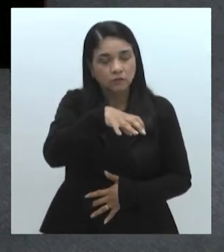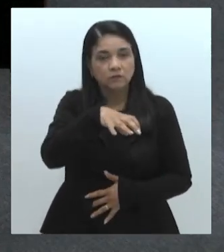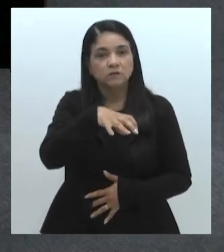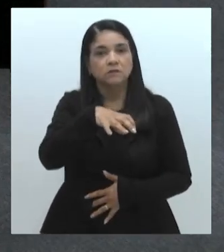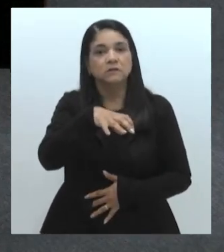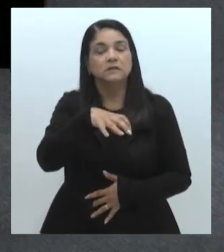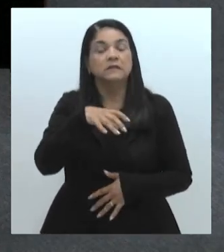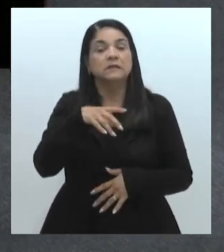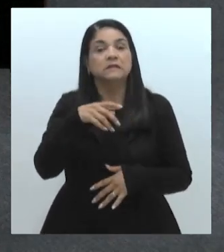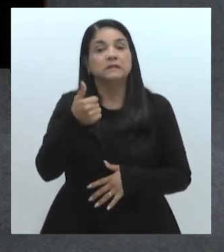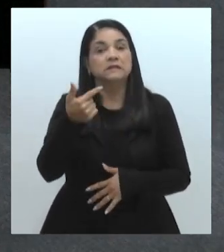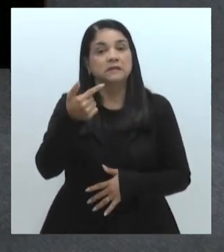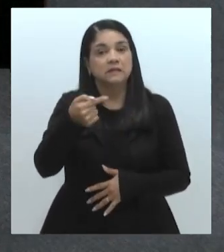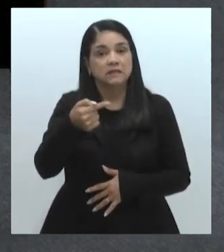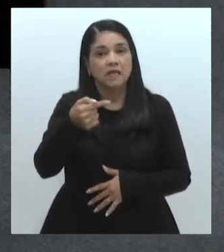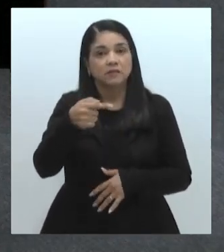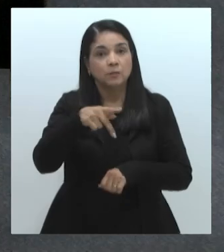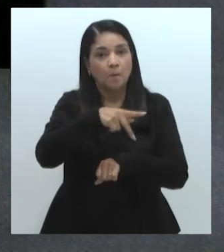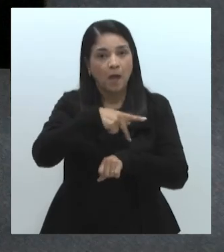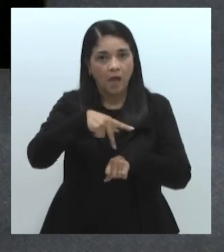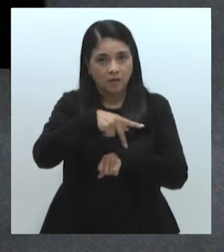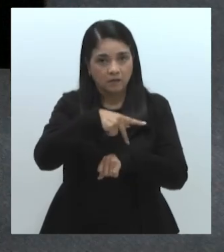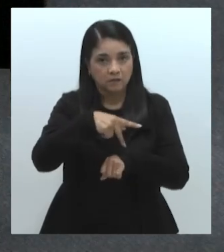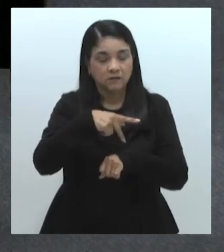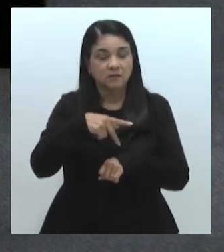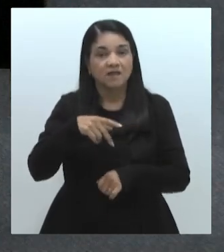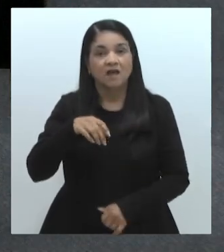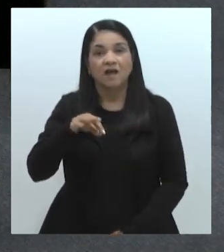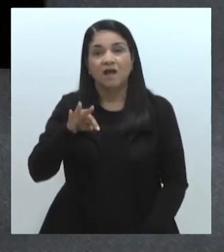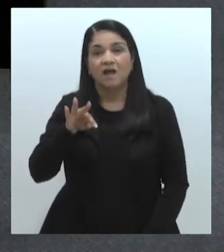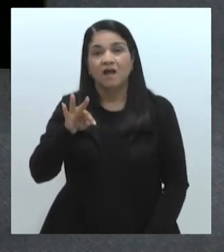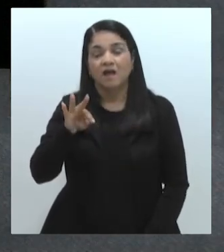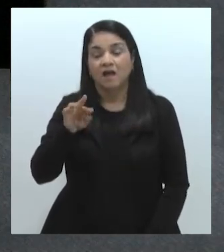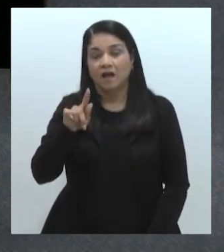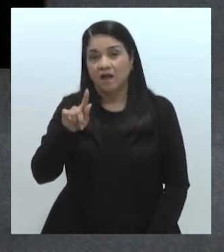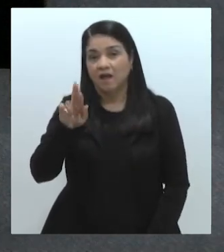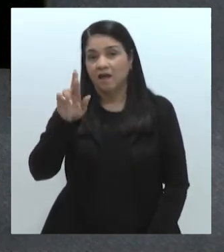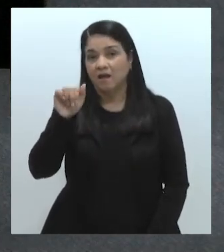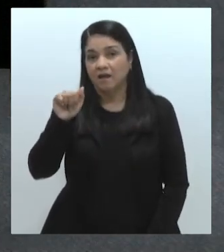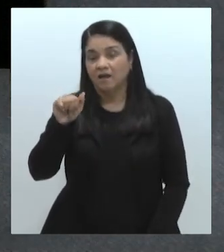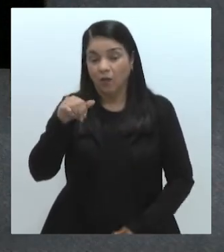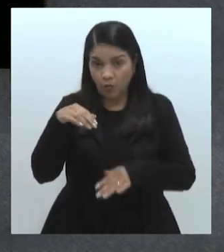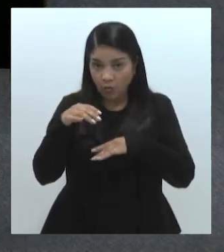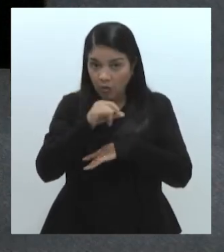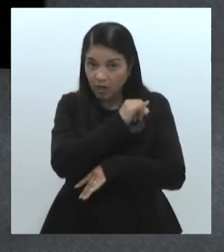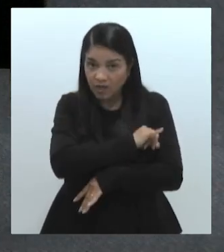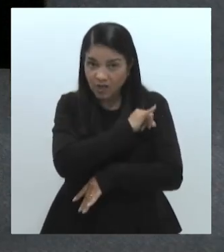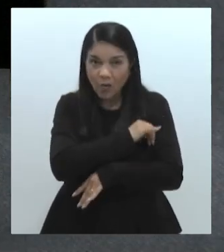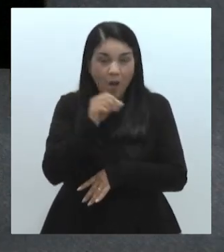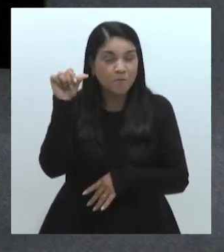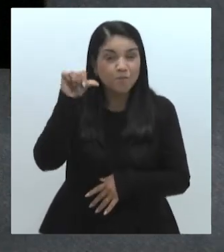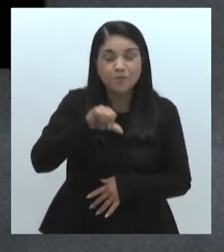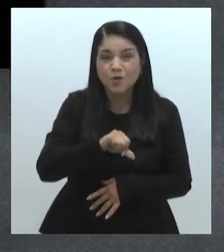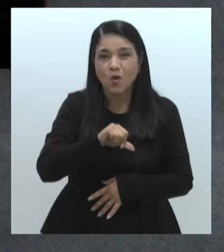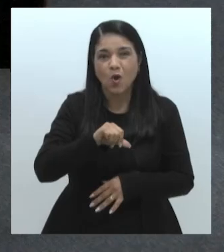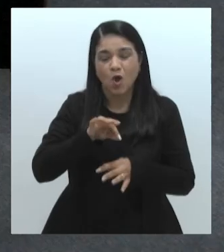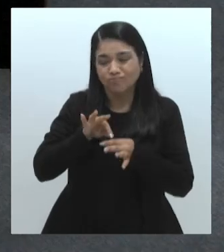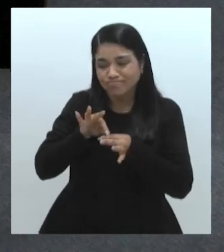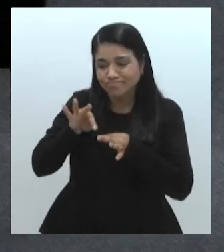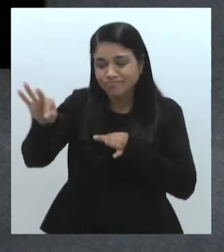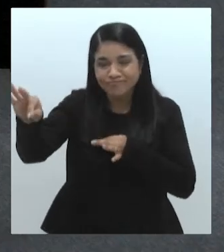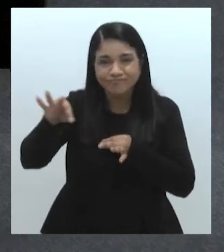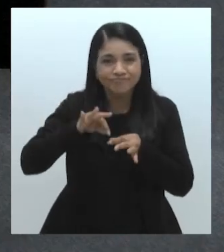17 países. A Grande Rio é a pior região quanto ao tempo médio de deslocamento das